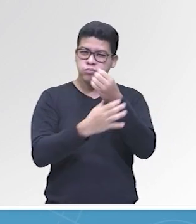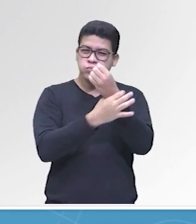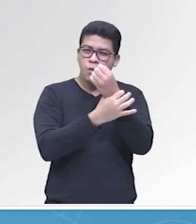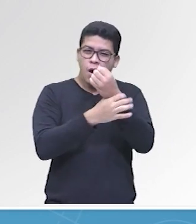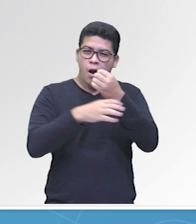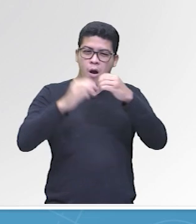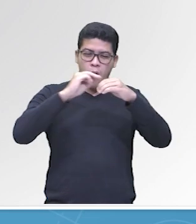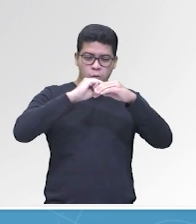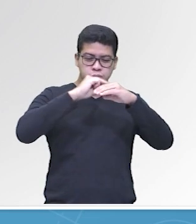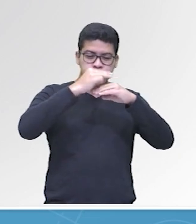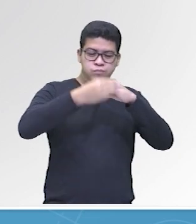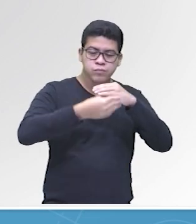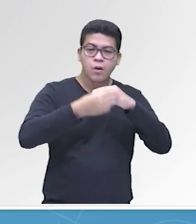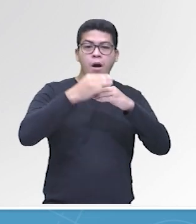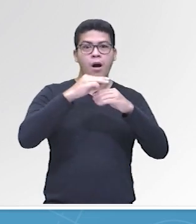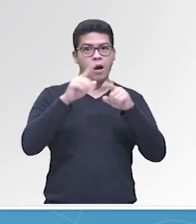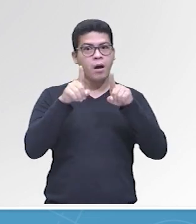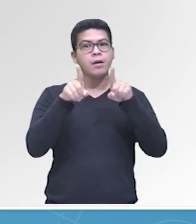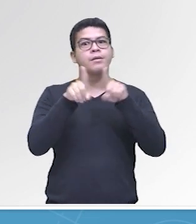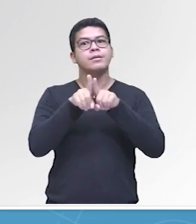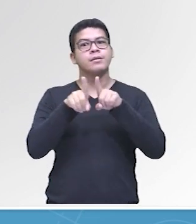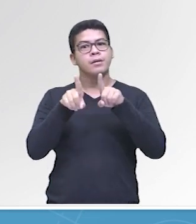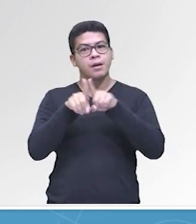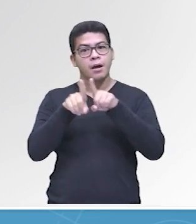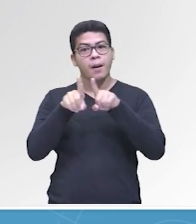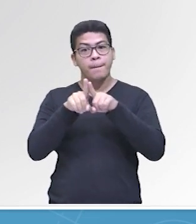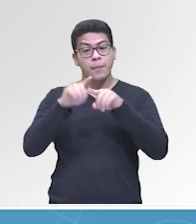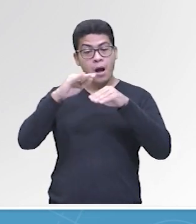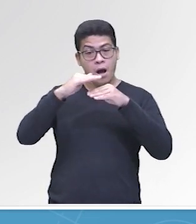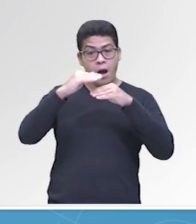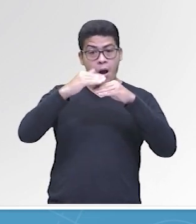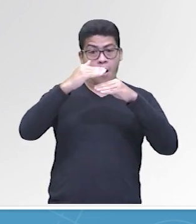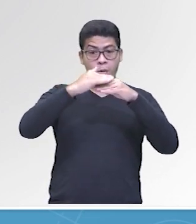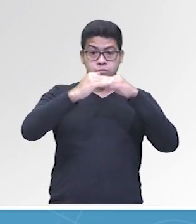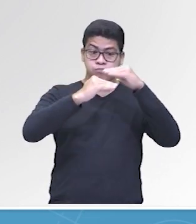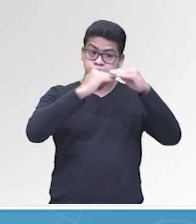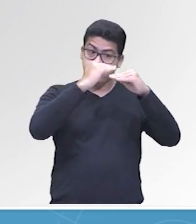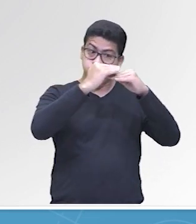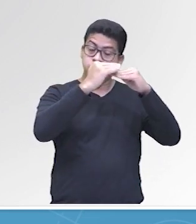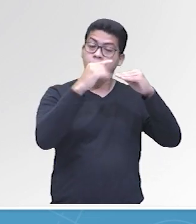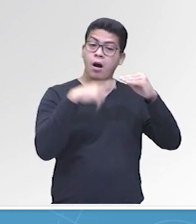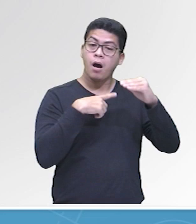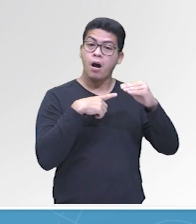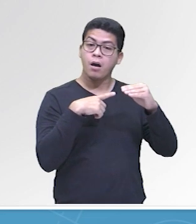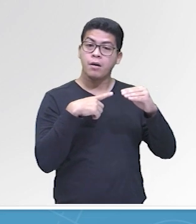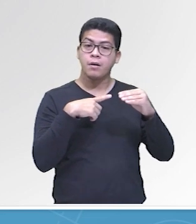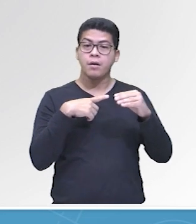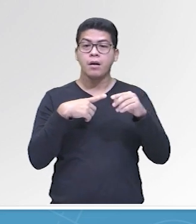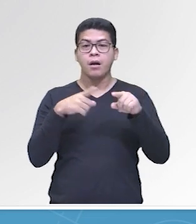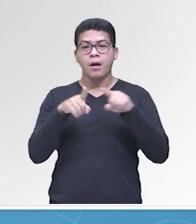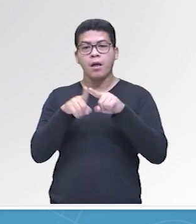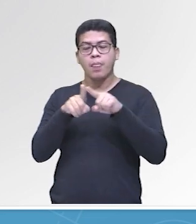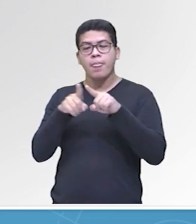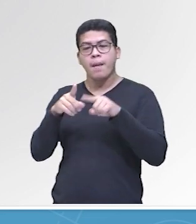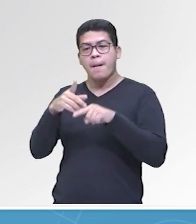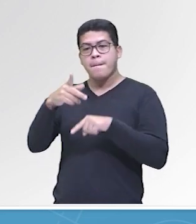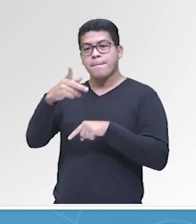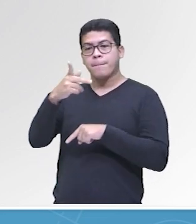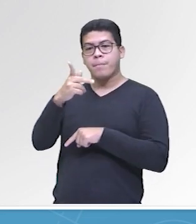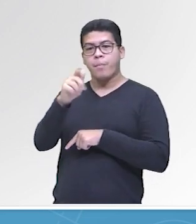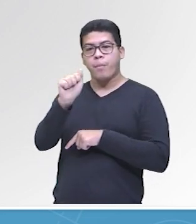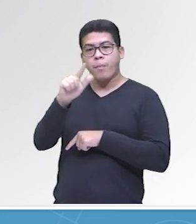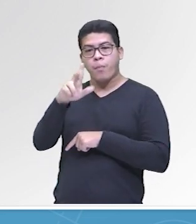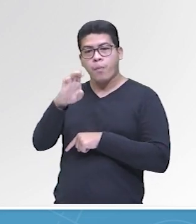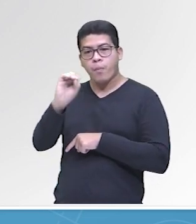a parte mais externa como parede celular, né? E os plastos,